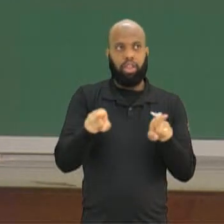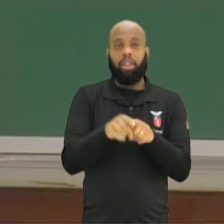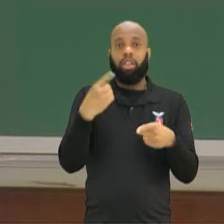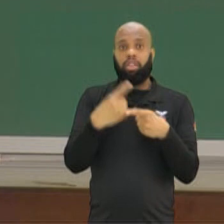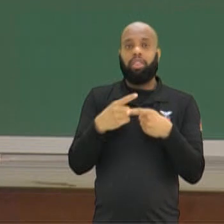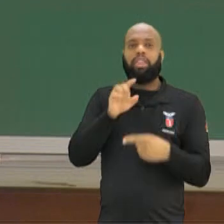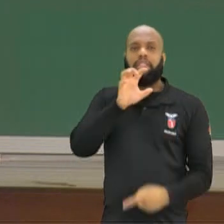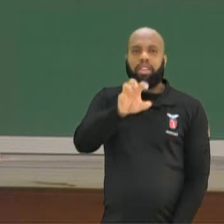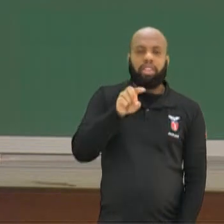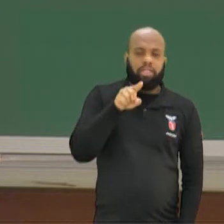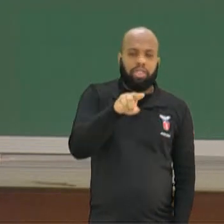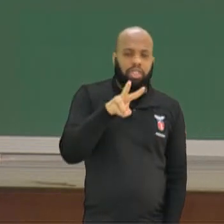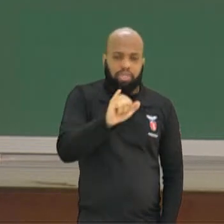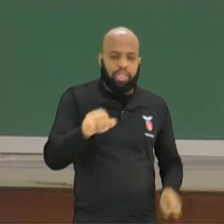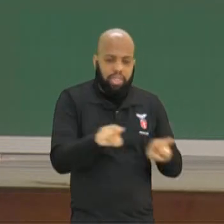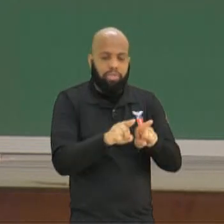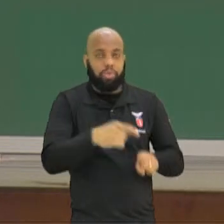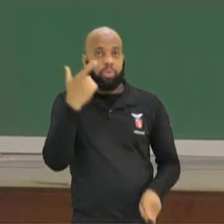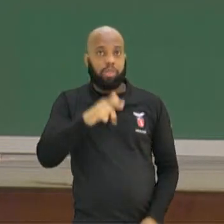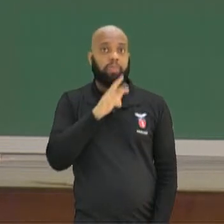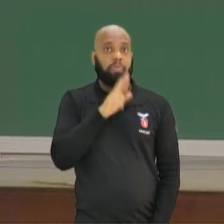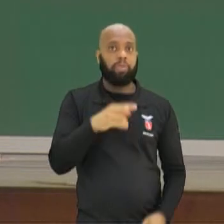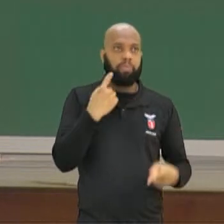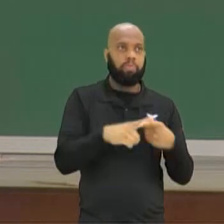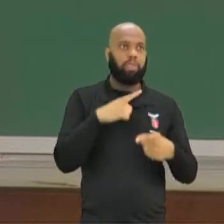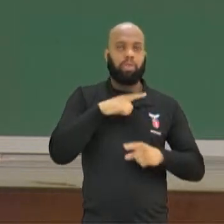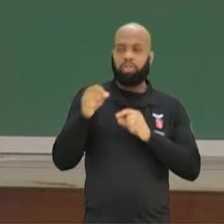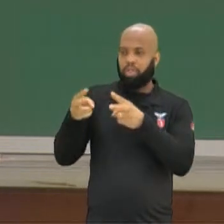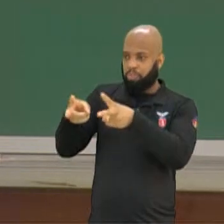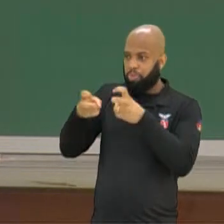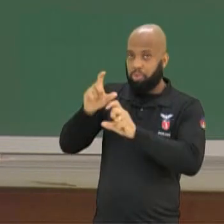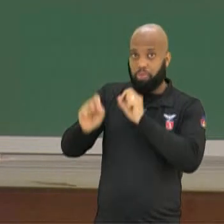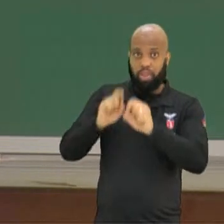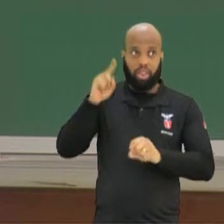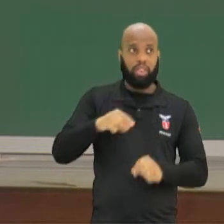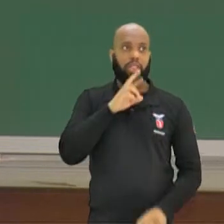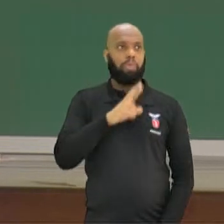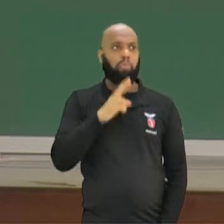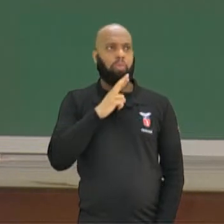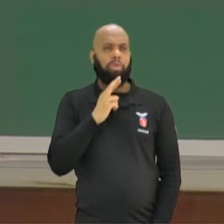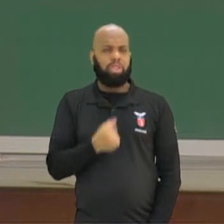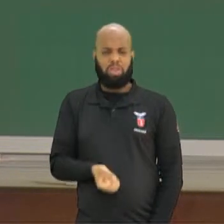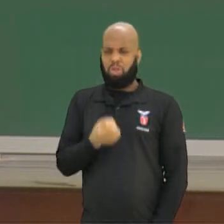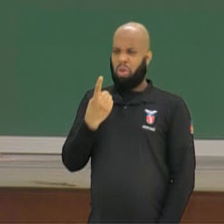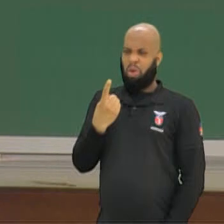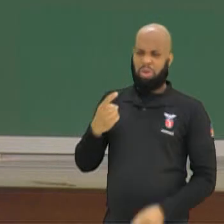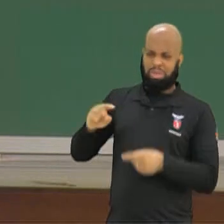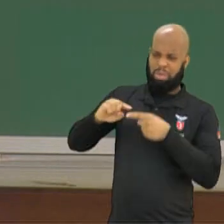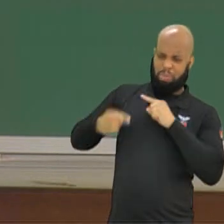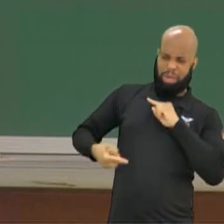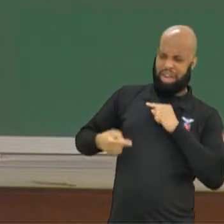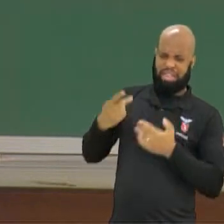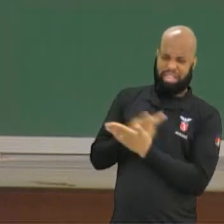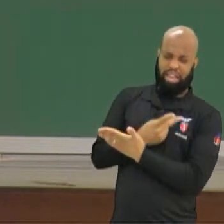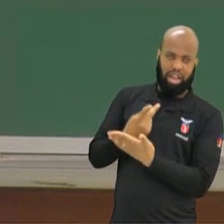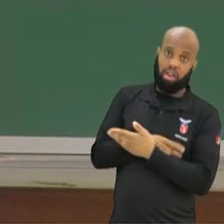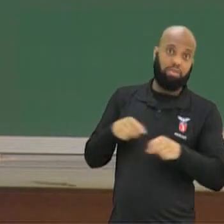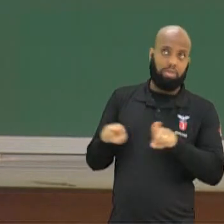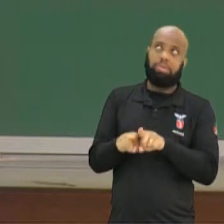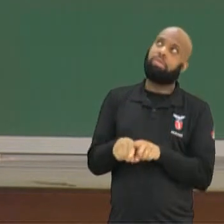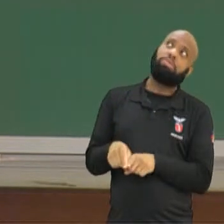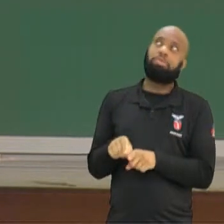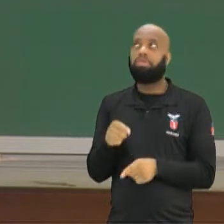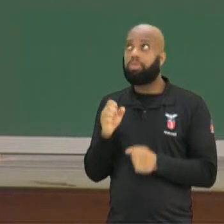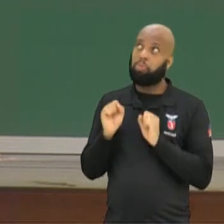você ataca o exercício, você resolve o teu exercício, você tem que observar aquelas que são absurdas, aquelas que extrapolam, aquelas que reduzem.